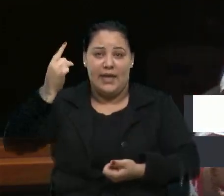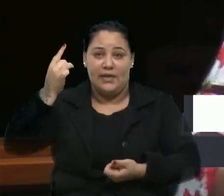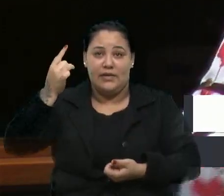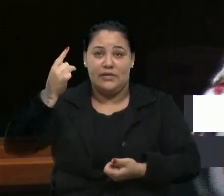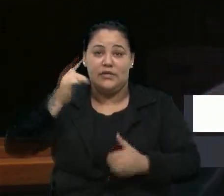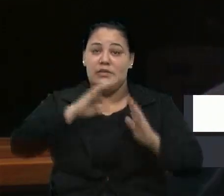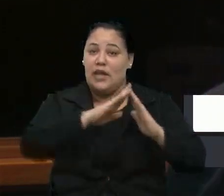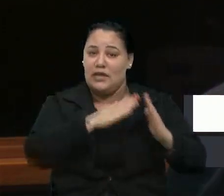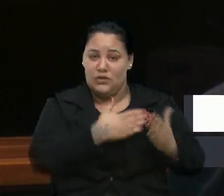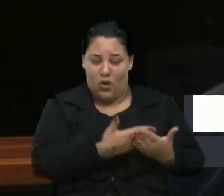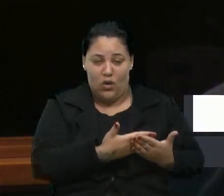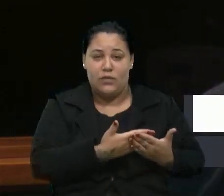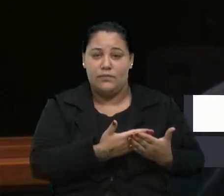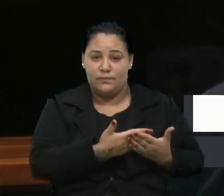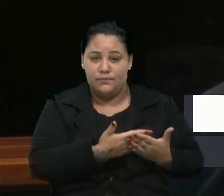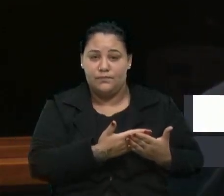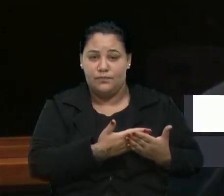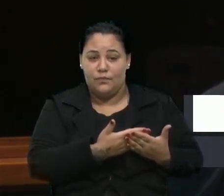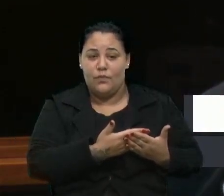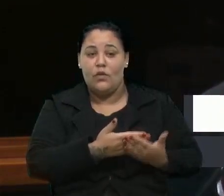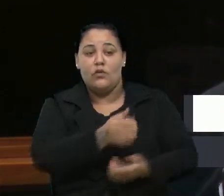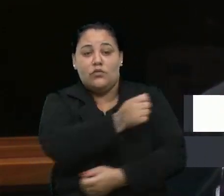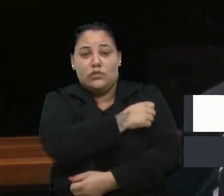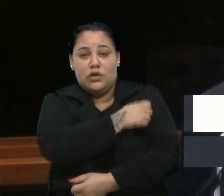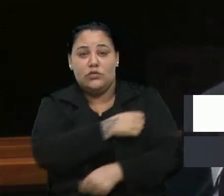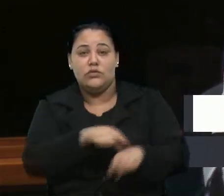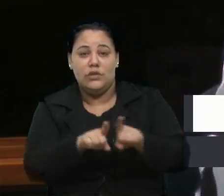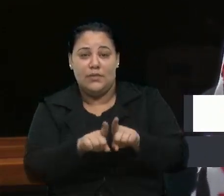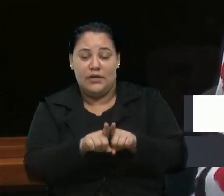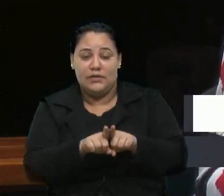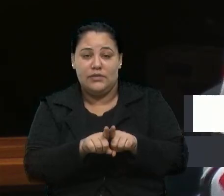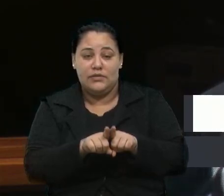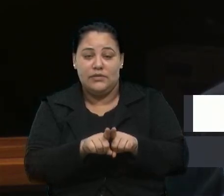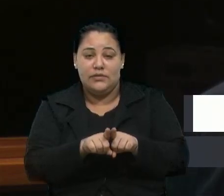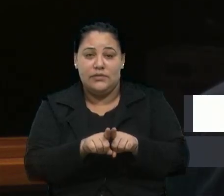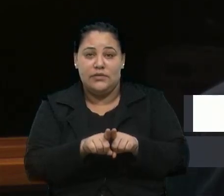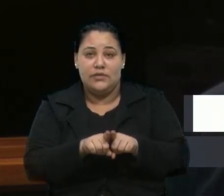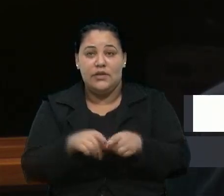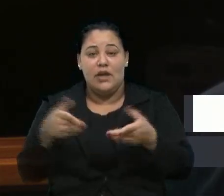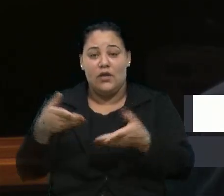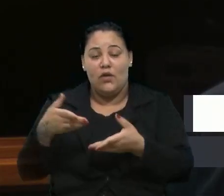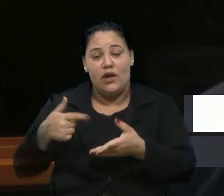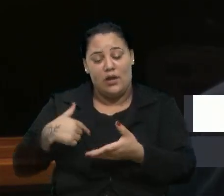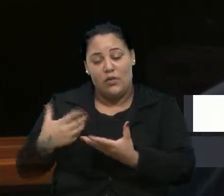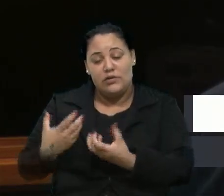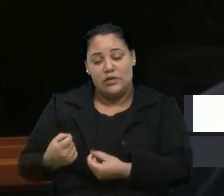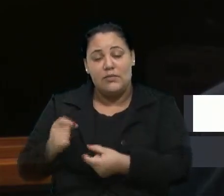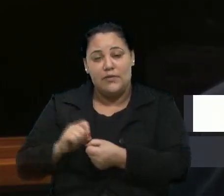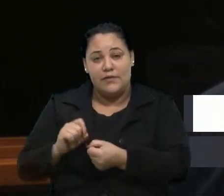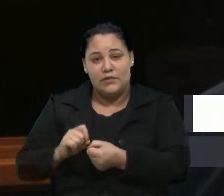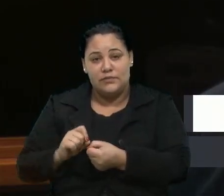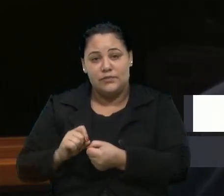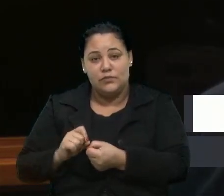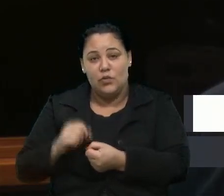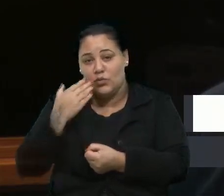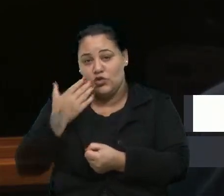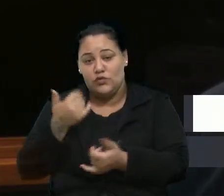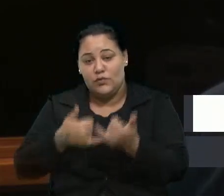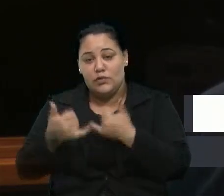da escola, dos estudantes, e foi apropriada nesse momento por mim, porque aquela